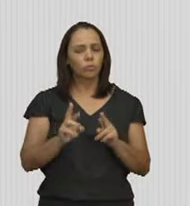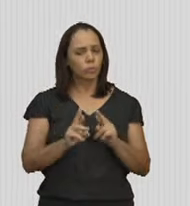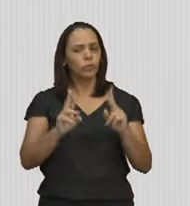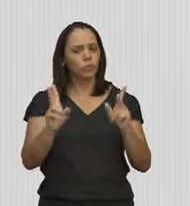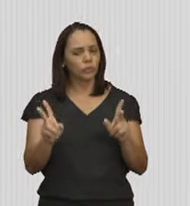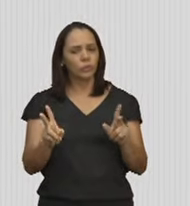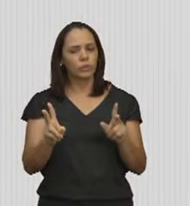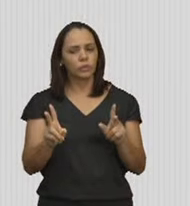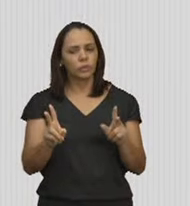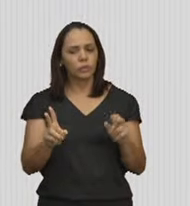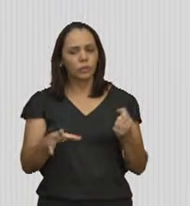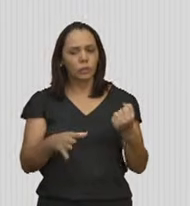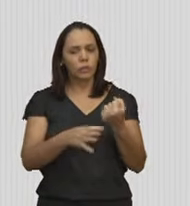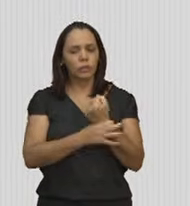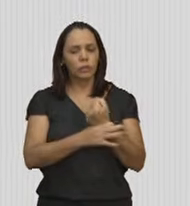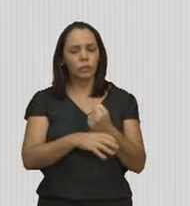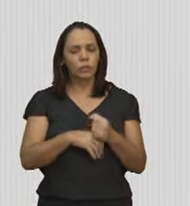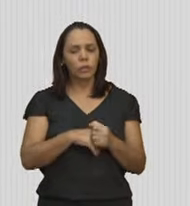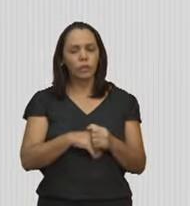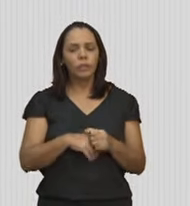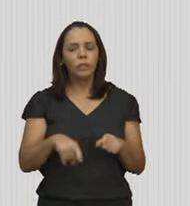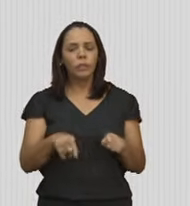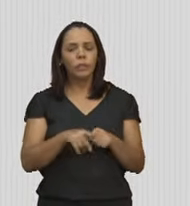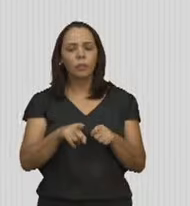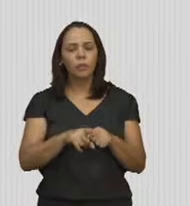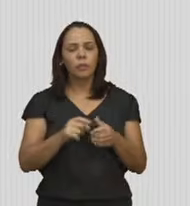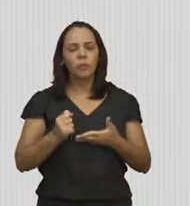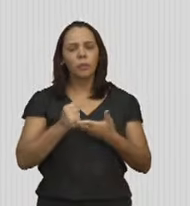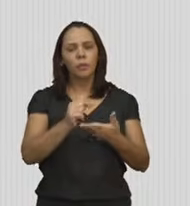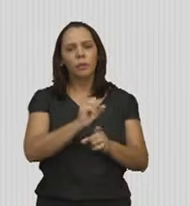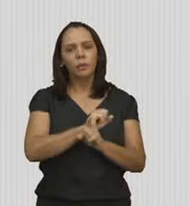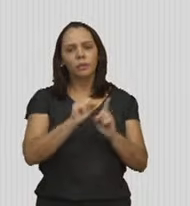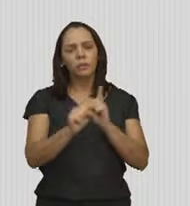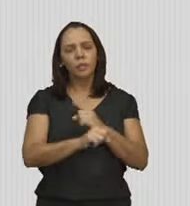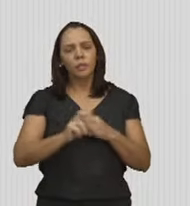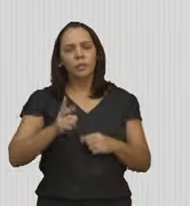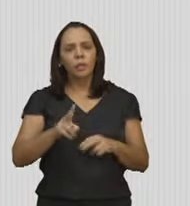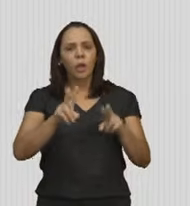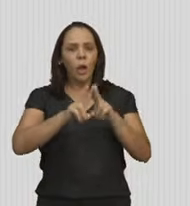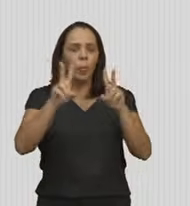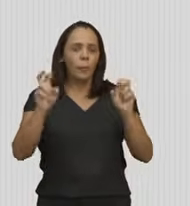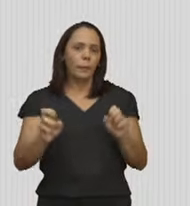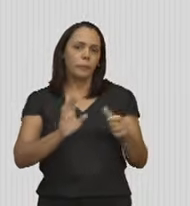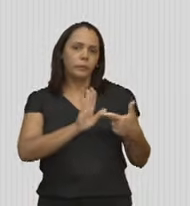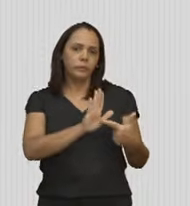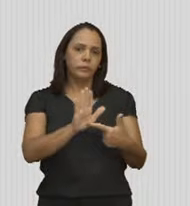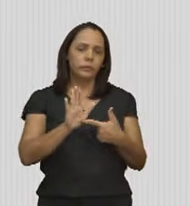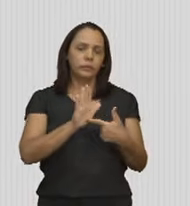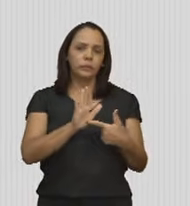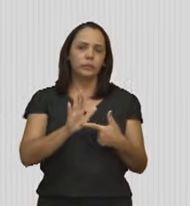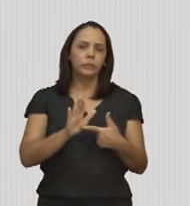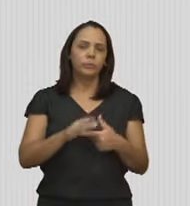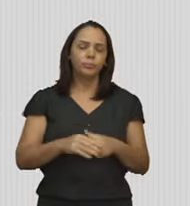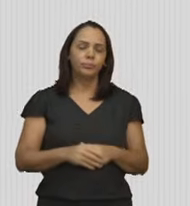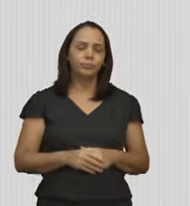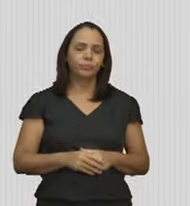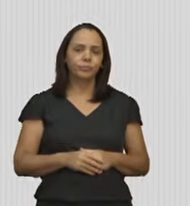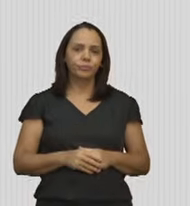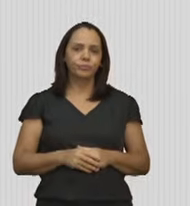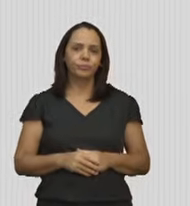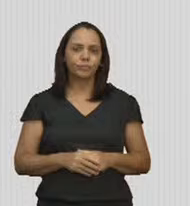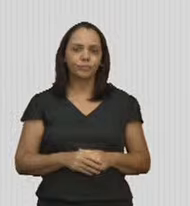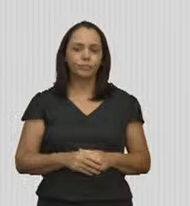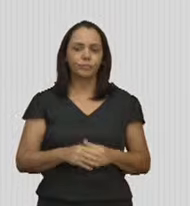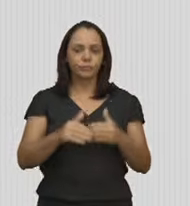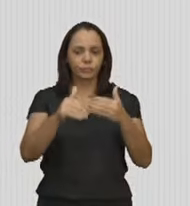quando a gente fala de segurança. E, por fim, a assistência social, que sempre acaba sendo um tema que aparece ali na parte